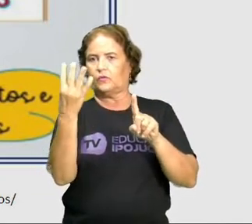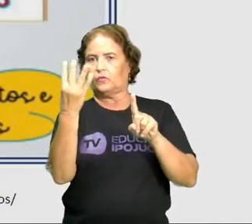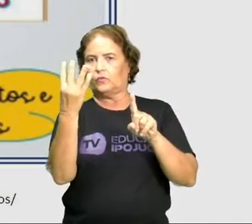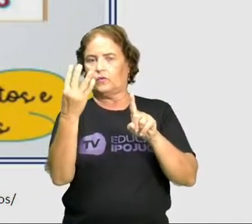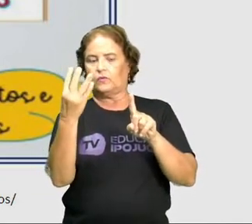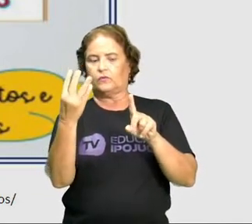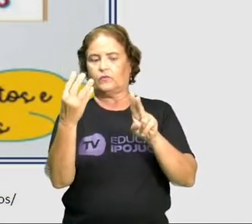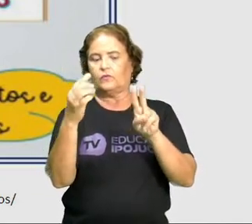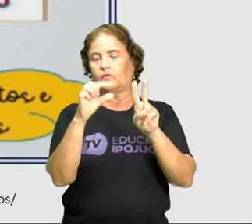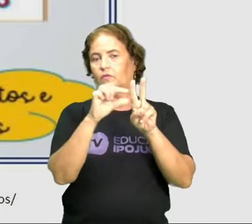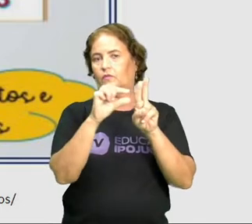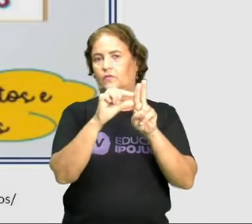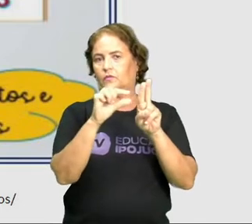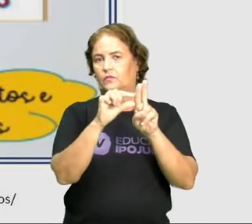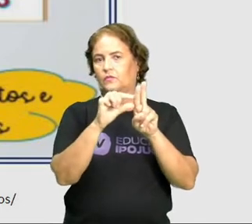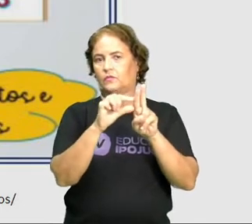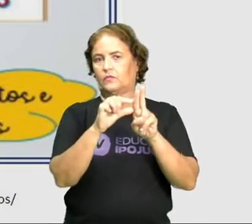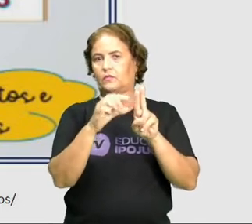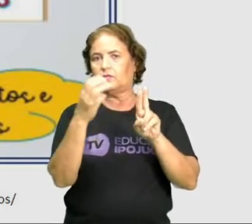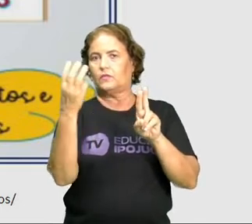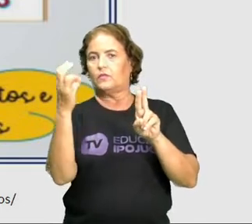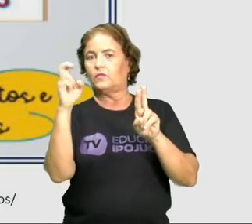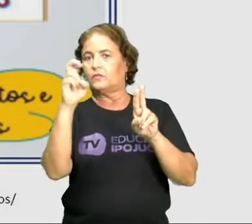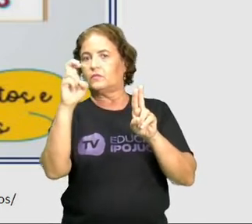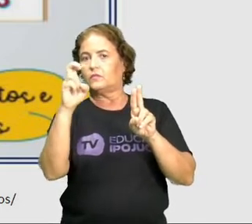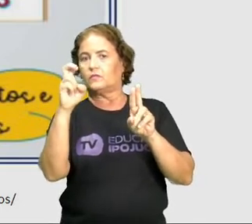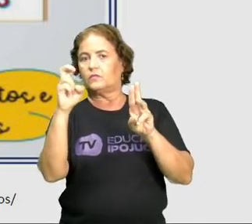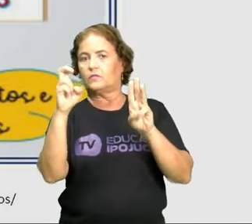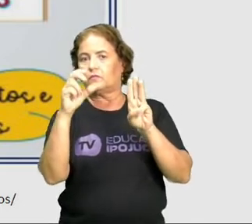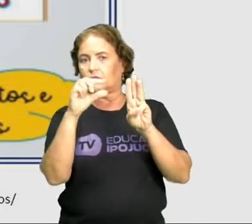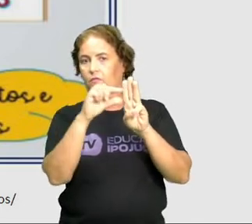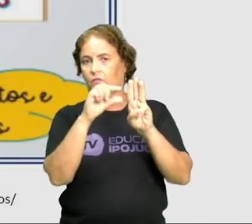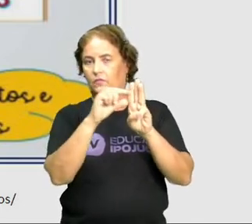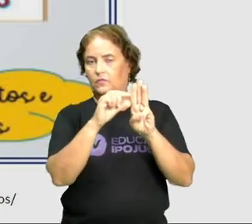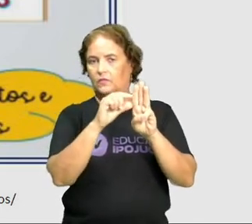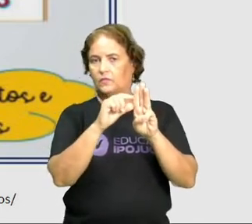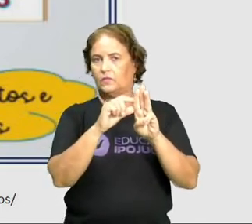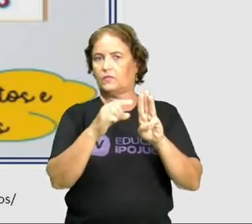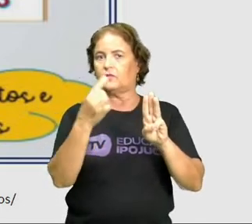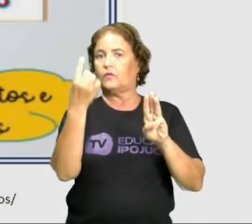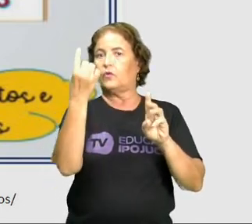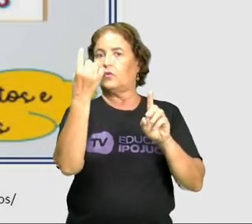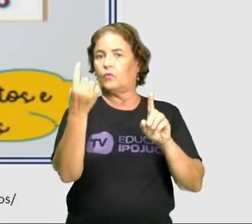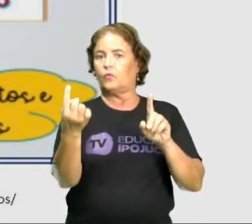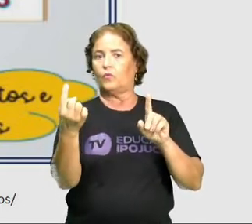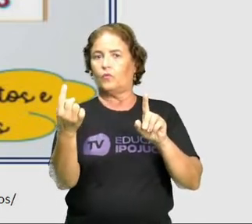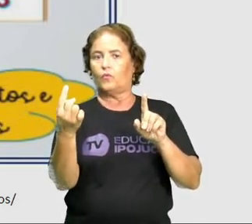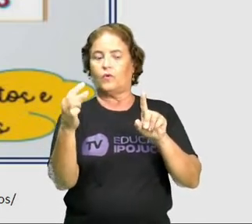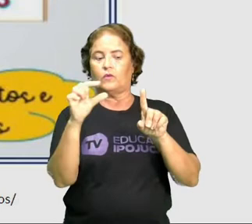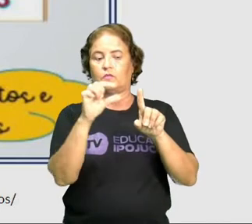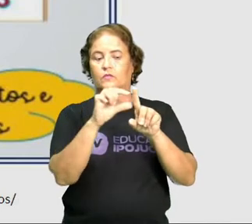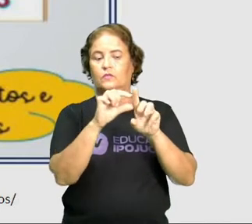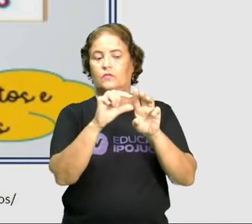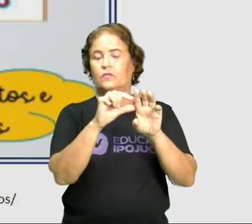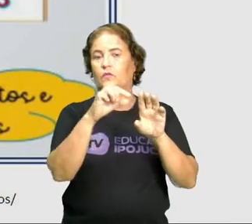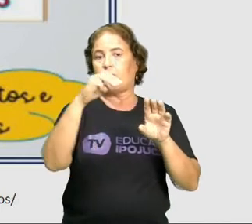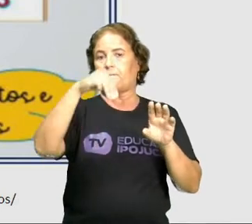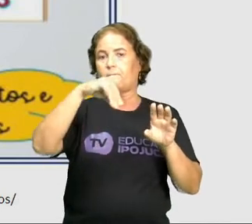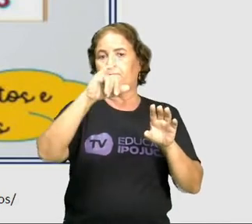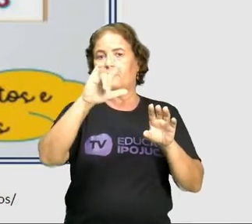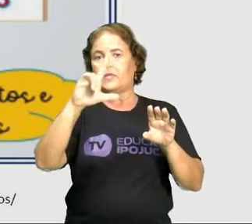centenas, 2 dezenas de milhar e 1 centena de milhar. Como é que a gente lê esse número, professora? Vê